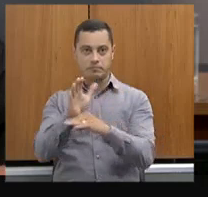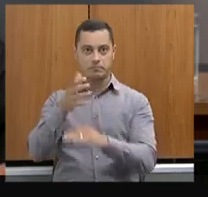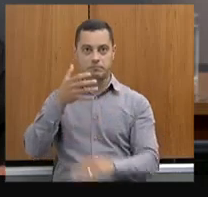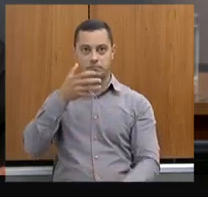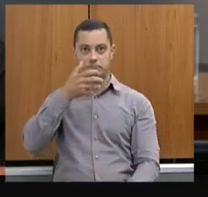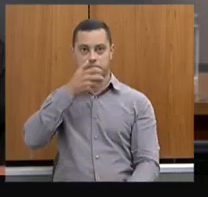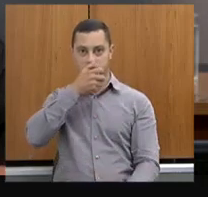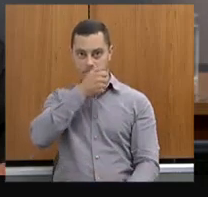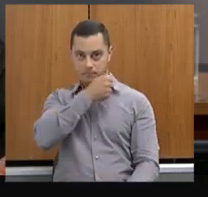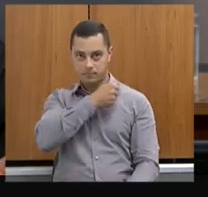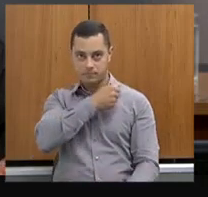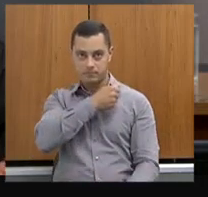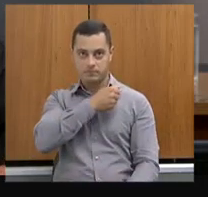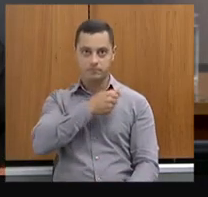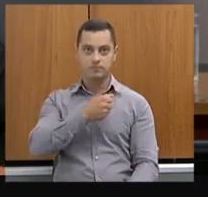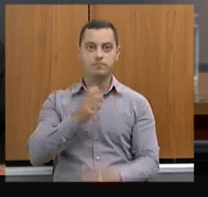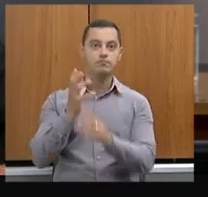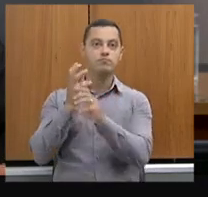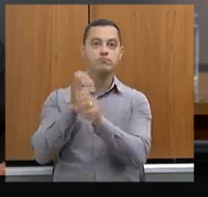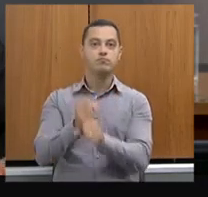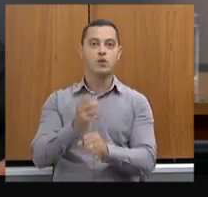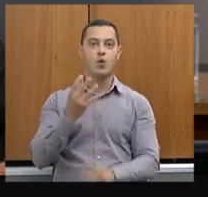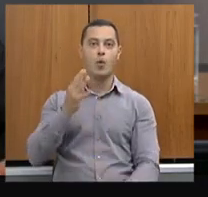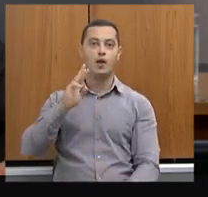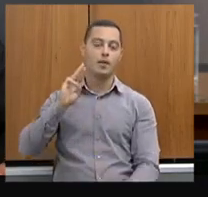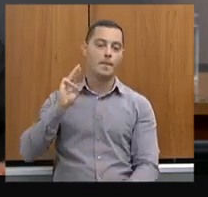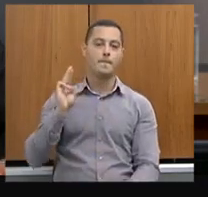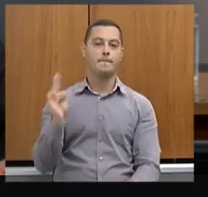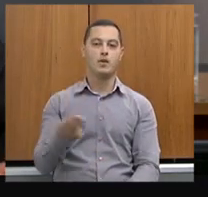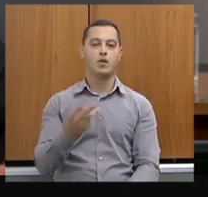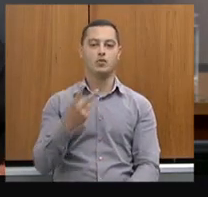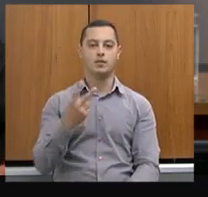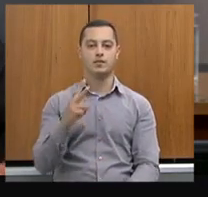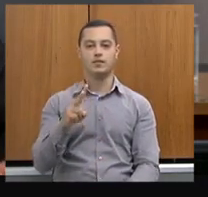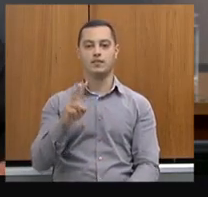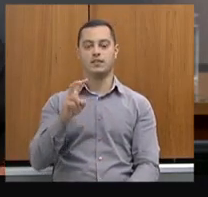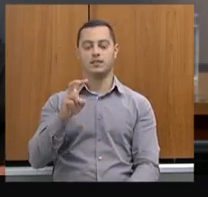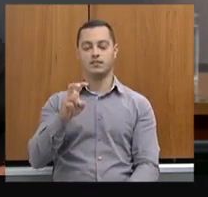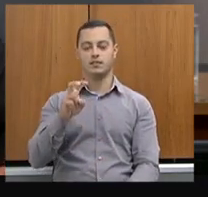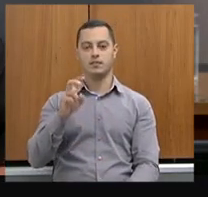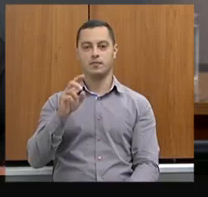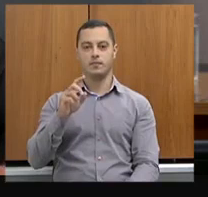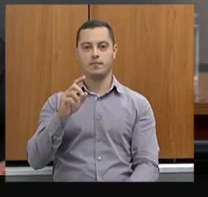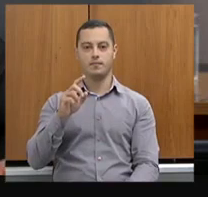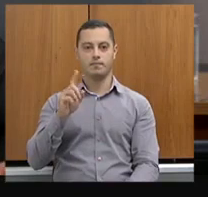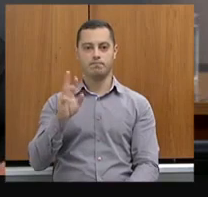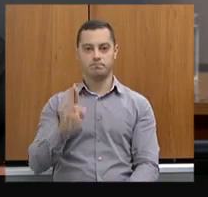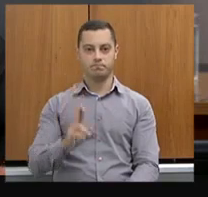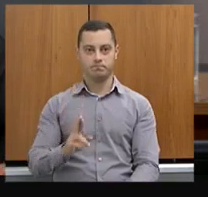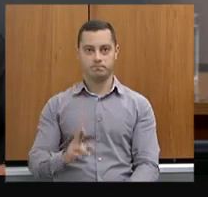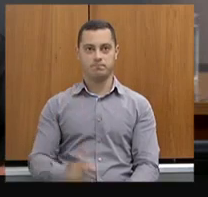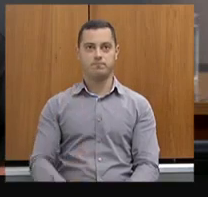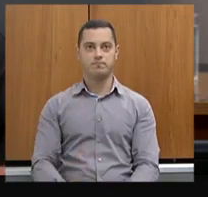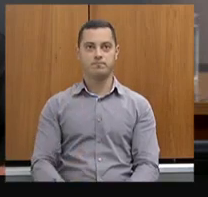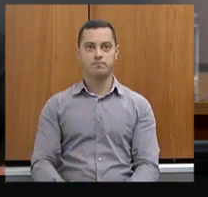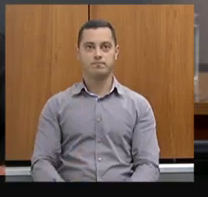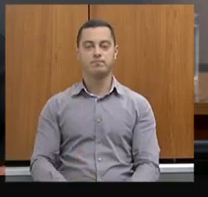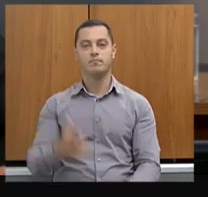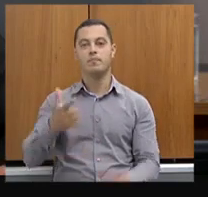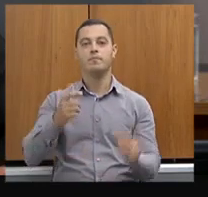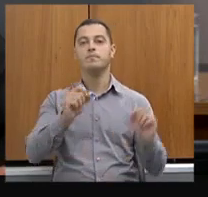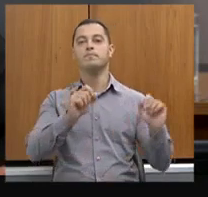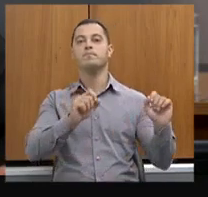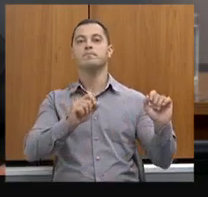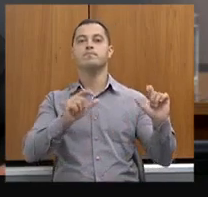vale seis viaturas em um total de 4 milhões 225 mil reais próximo aquisições de